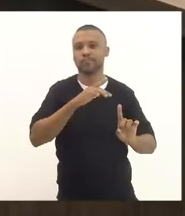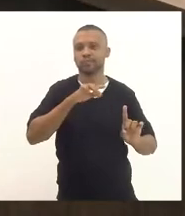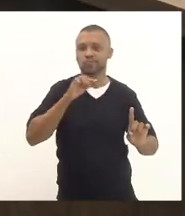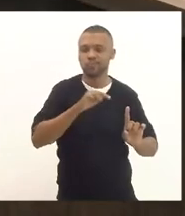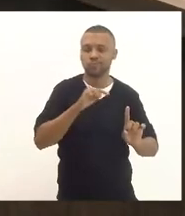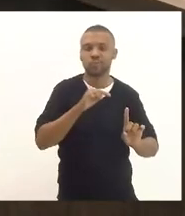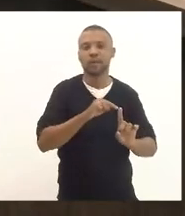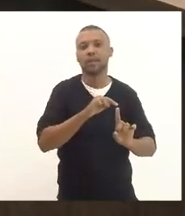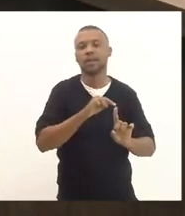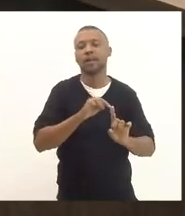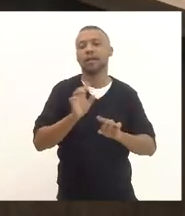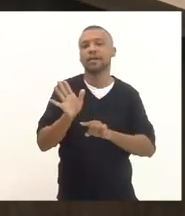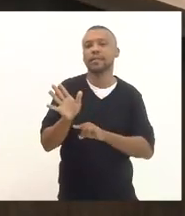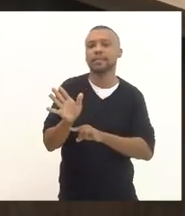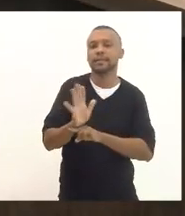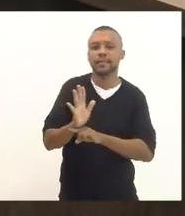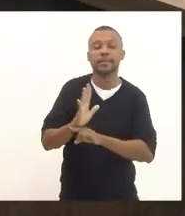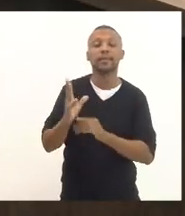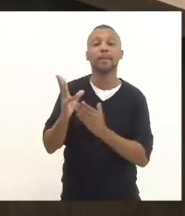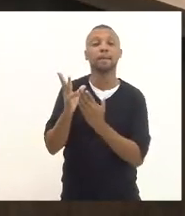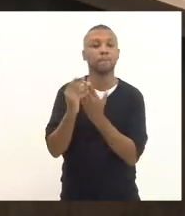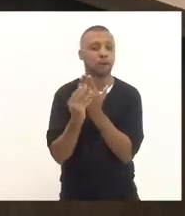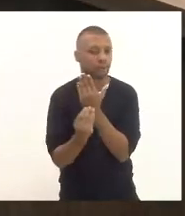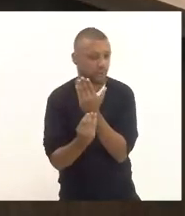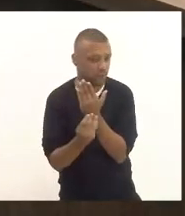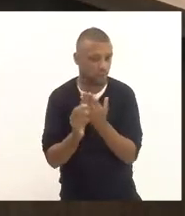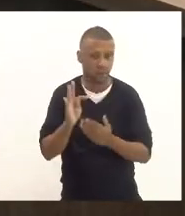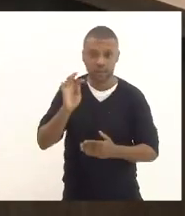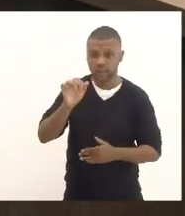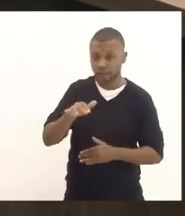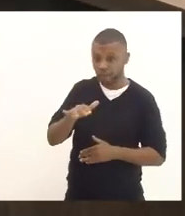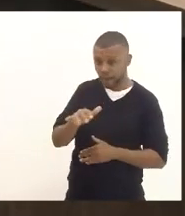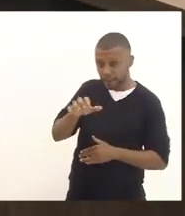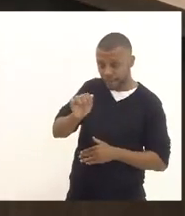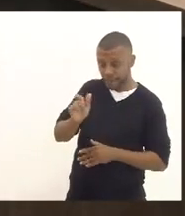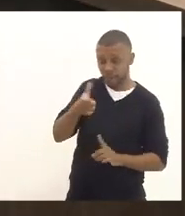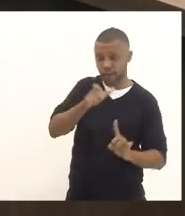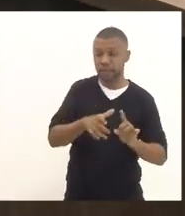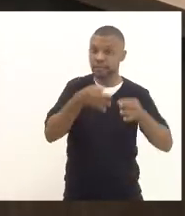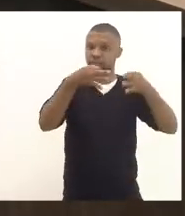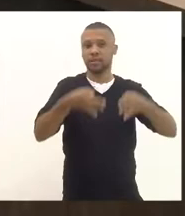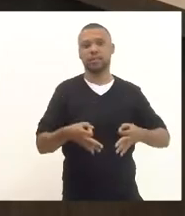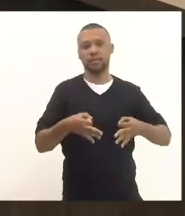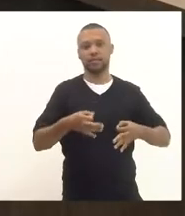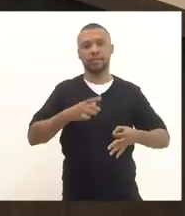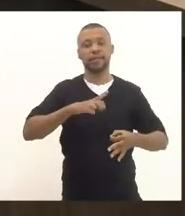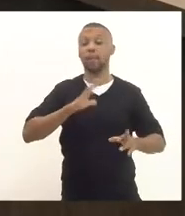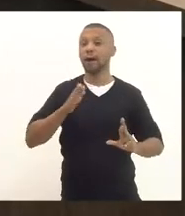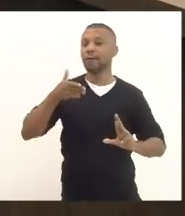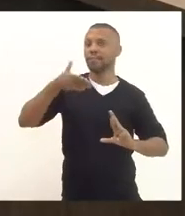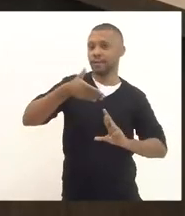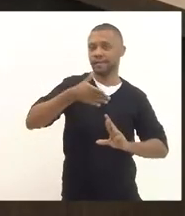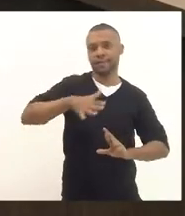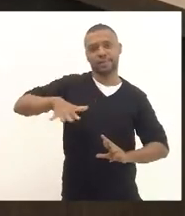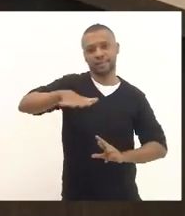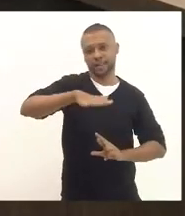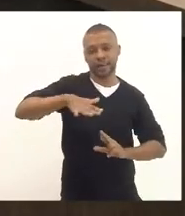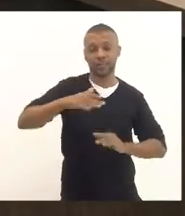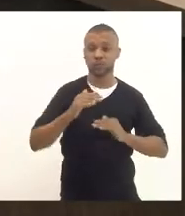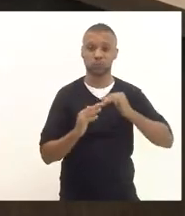pela cinebiografia de Tim Maia tão babo É de fato alguém que tem grande referência a